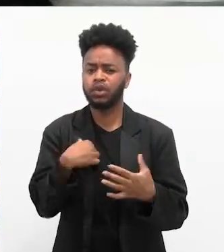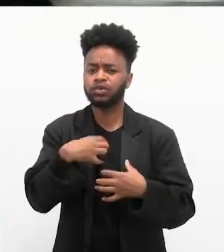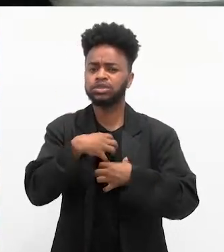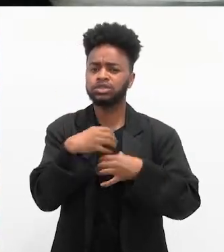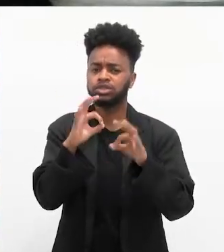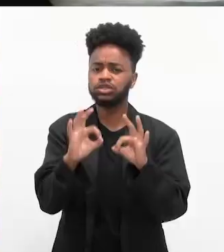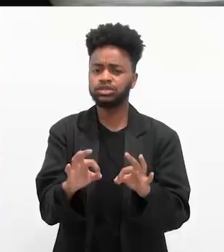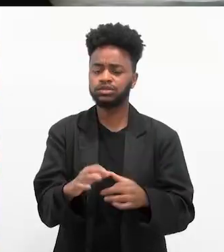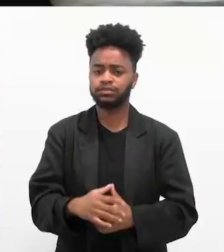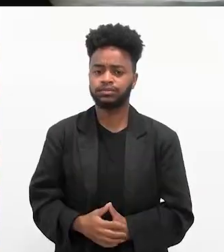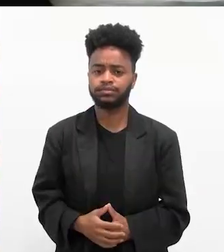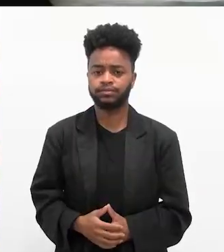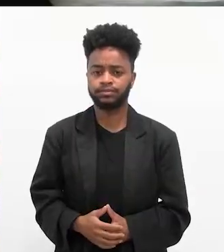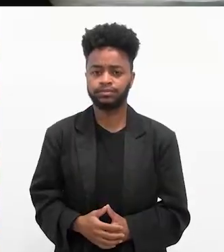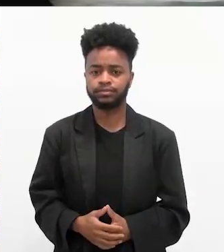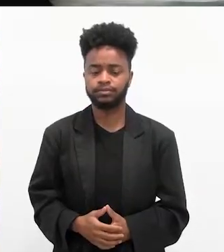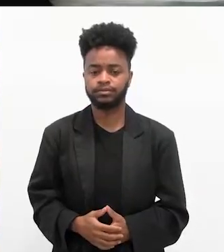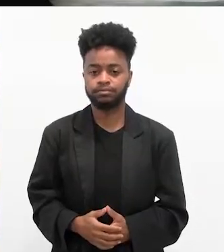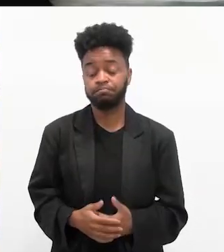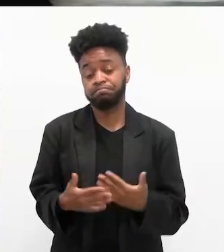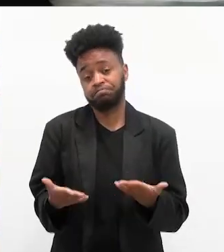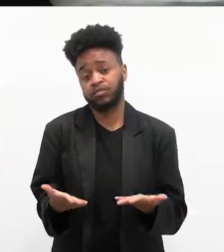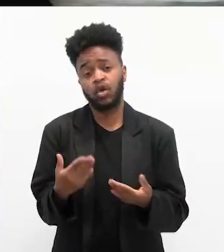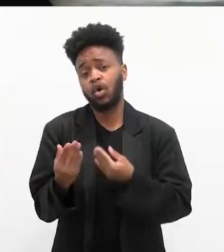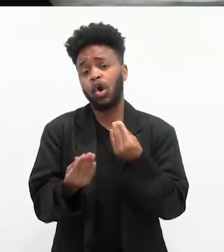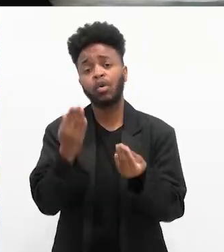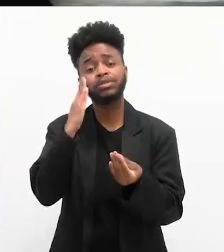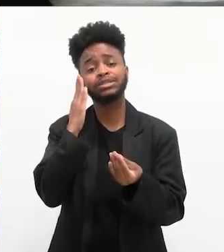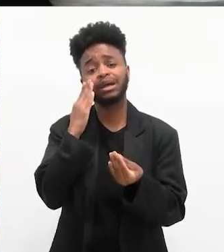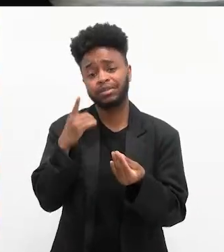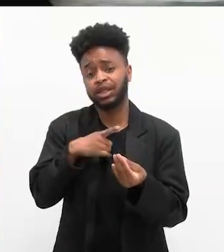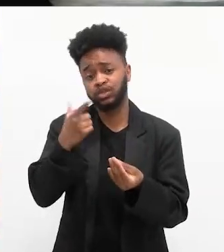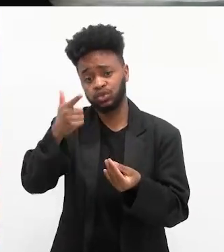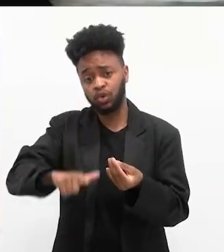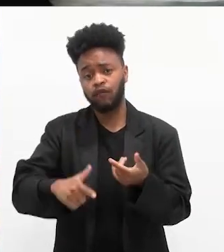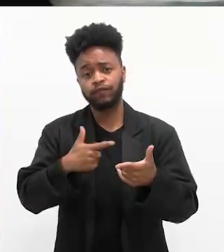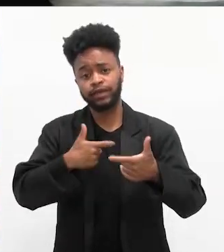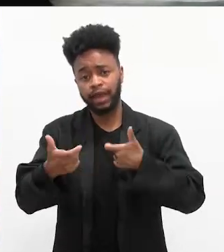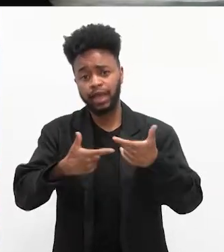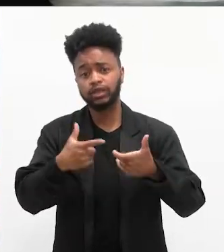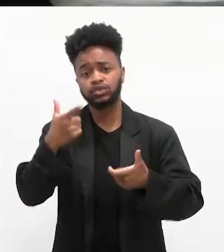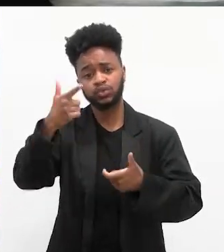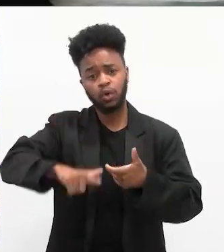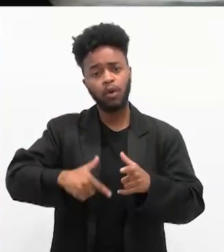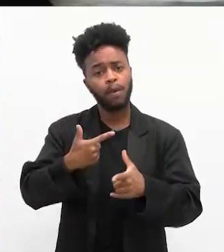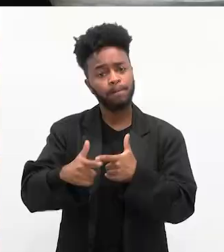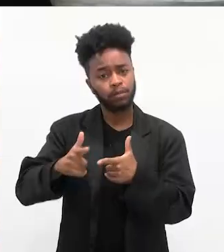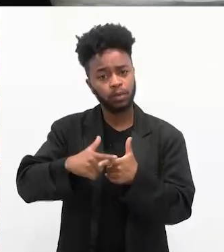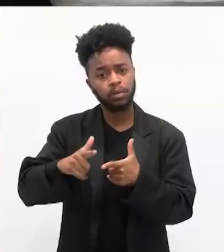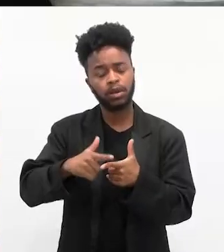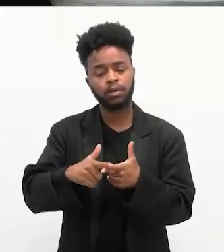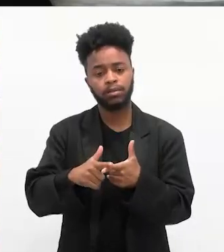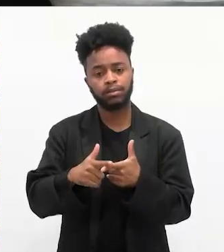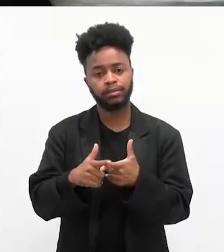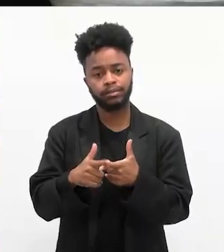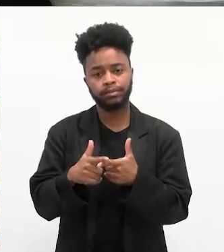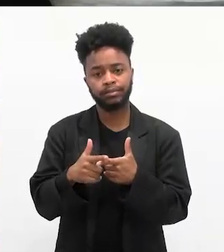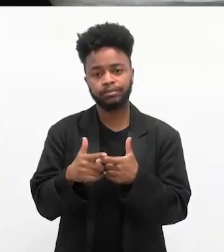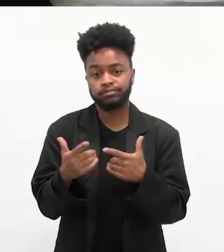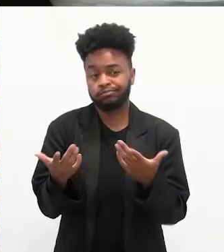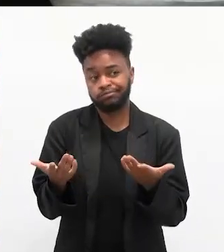sobre a paz, eu senti isso. Assim, como é que ele pode saber que a gente já está passando por outro